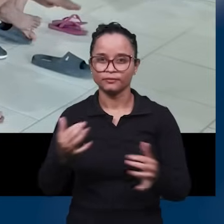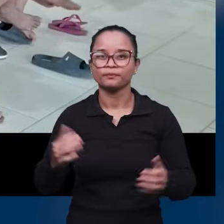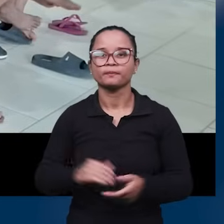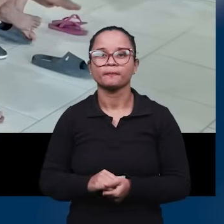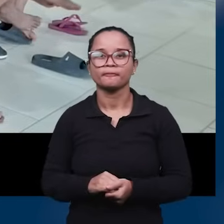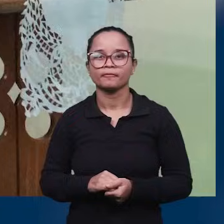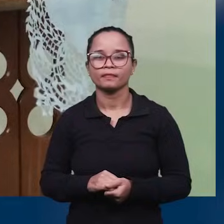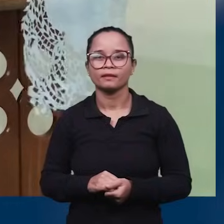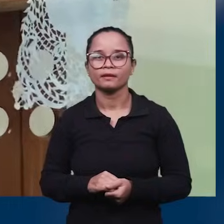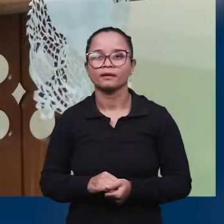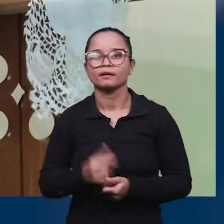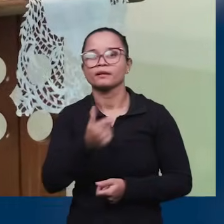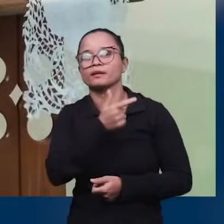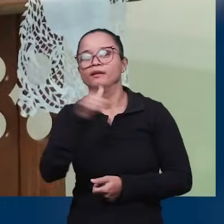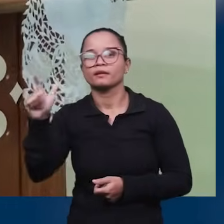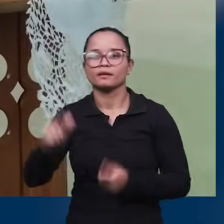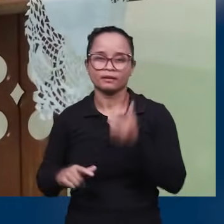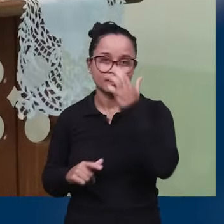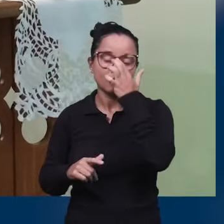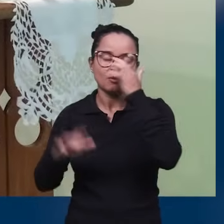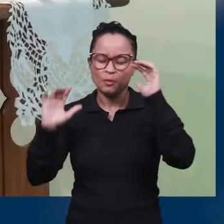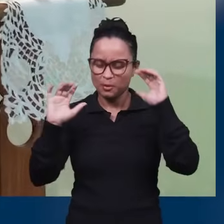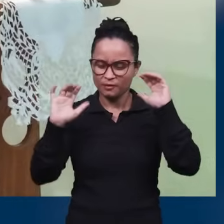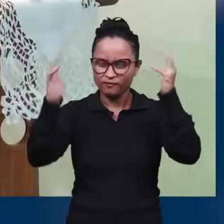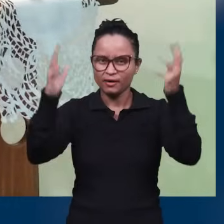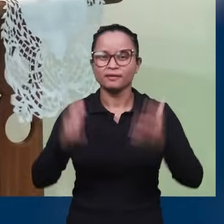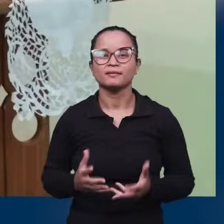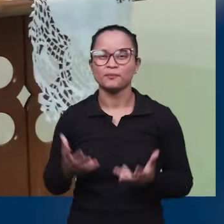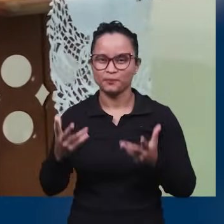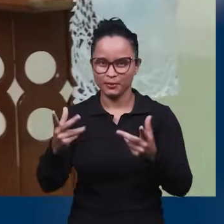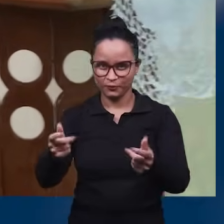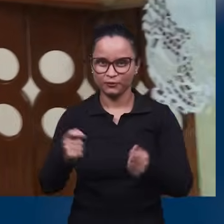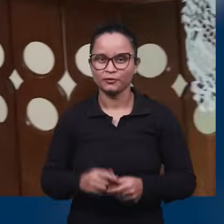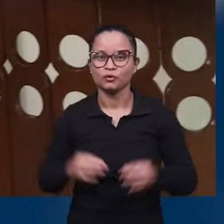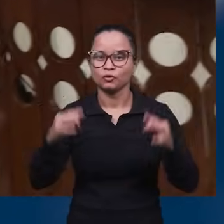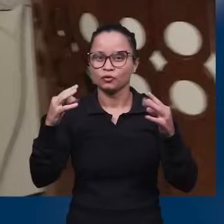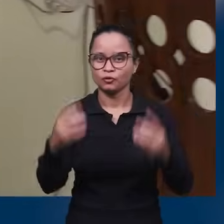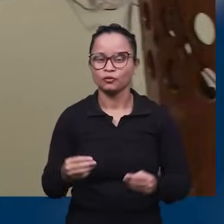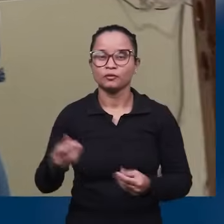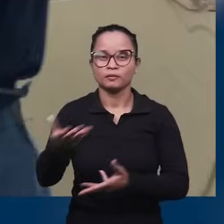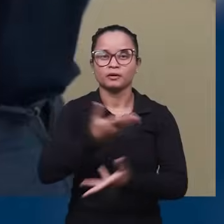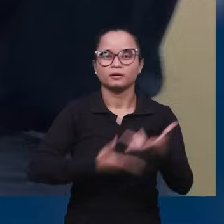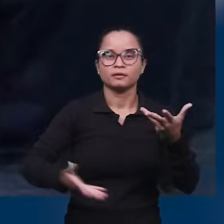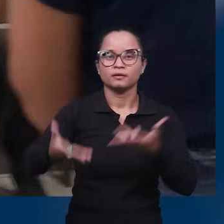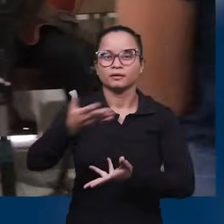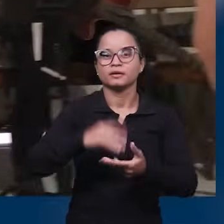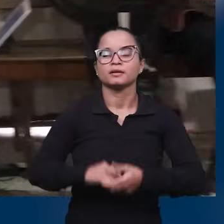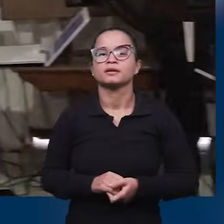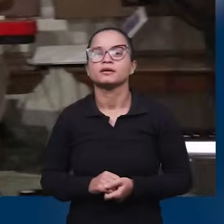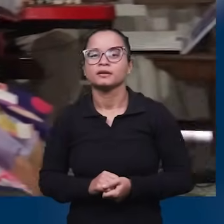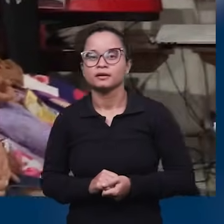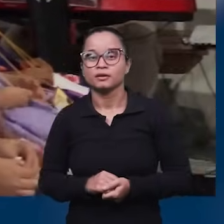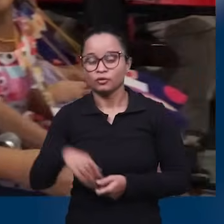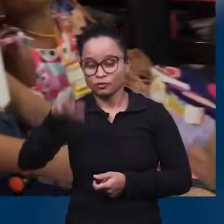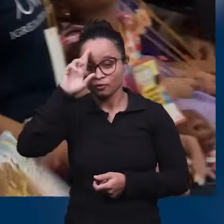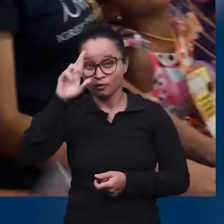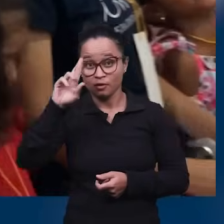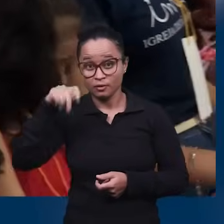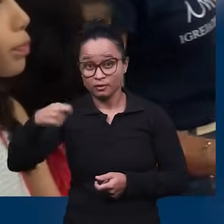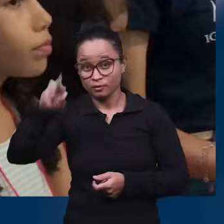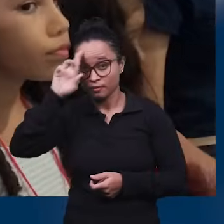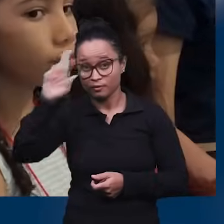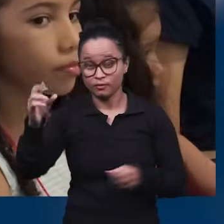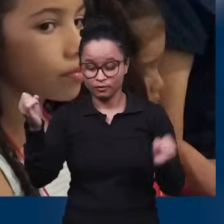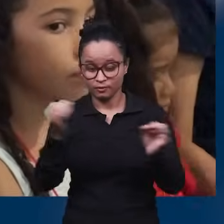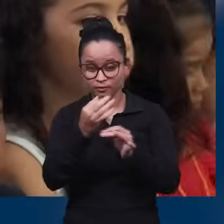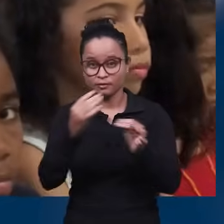nome do Senhor foi glorificado. Vamos agora ali para Imperatriz, no Conjunto Vitória, onde as crianças ali participaram, evangelizando, tocando e